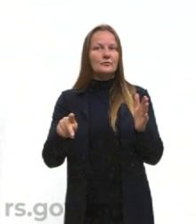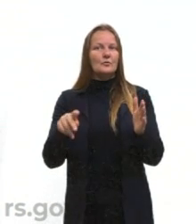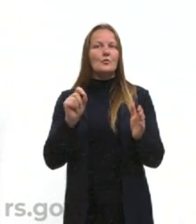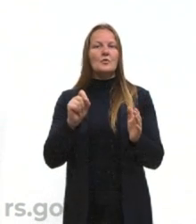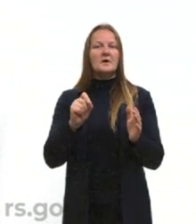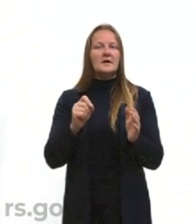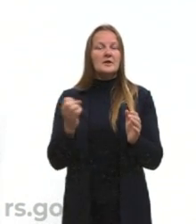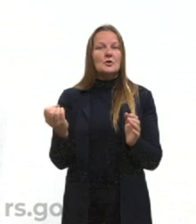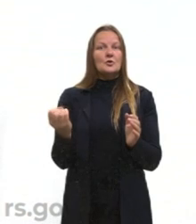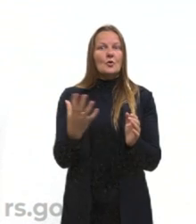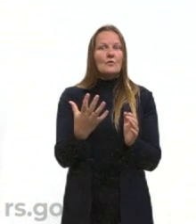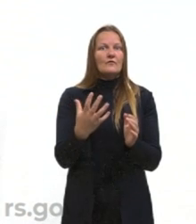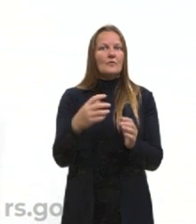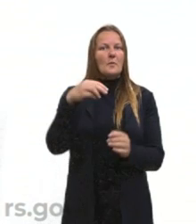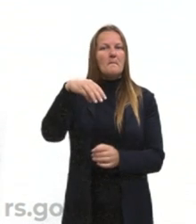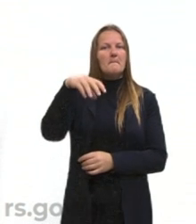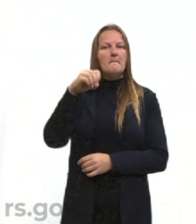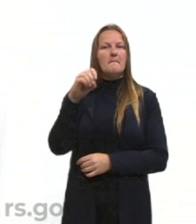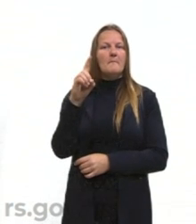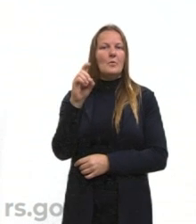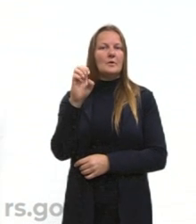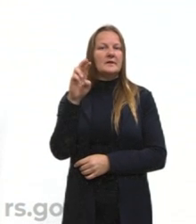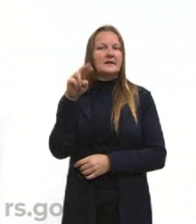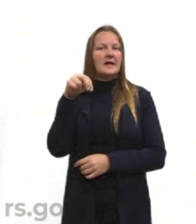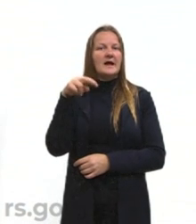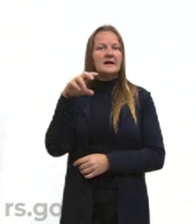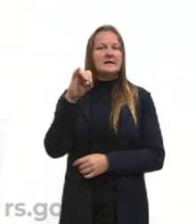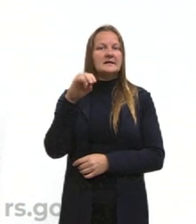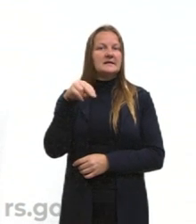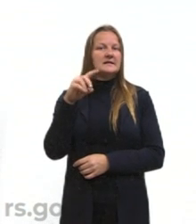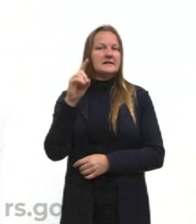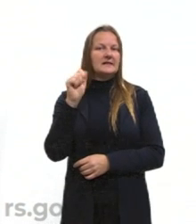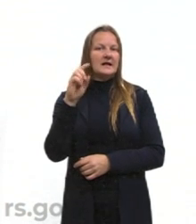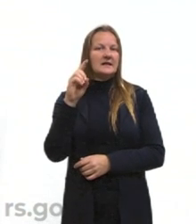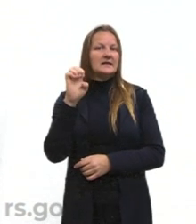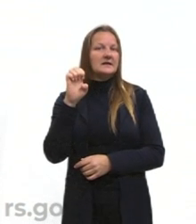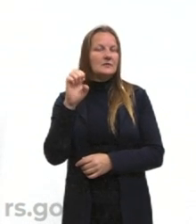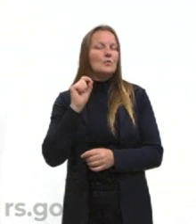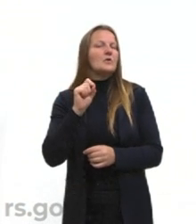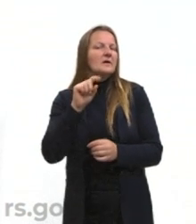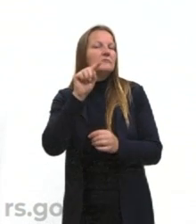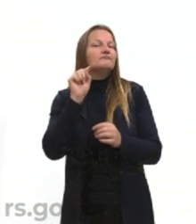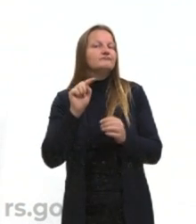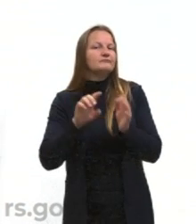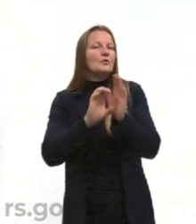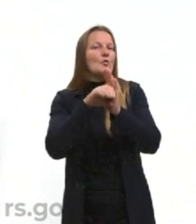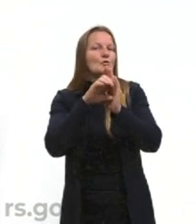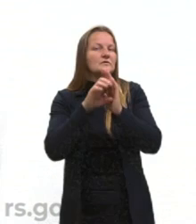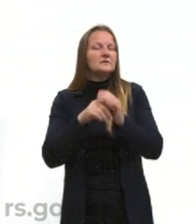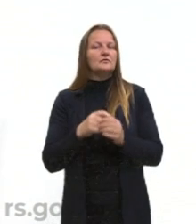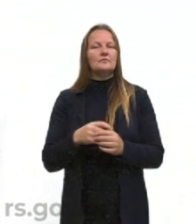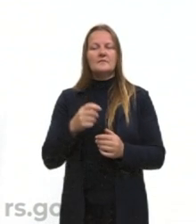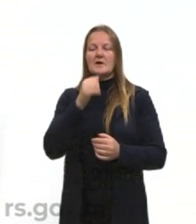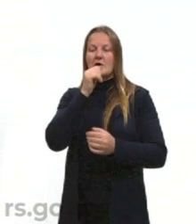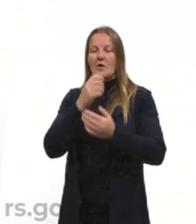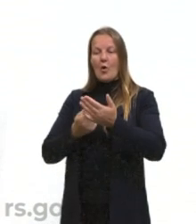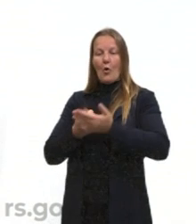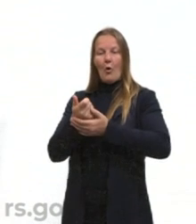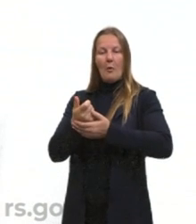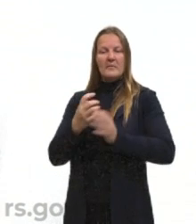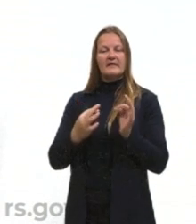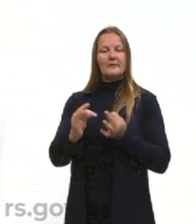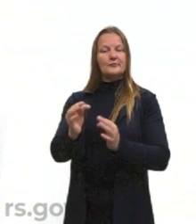que é ou que nos referimos quando tratamos e modernidade Quando alguém te recomenda para comprar um aparelho moderno